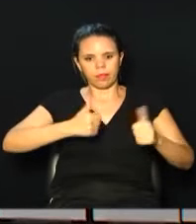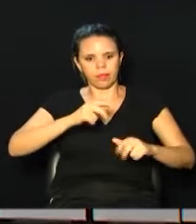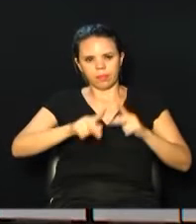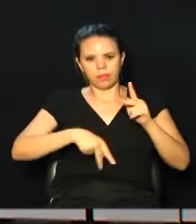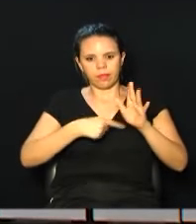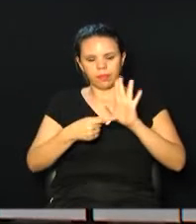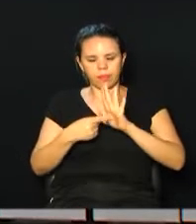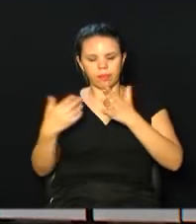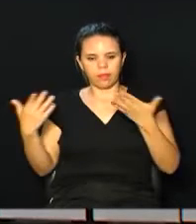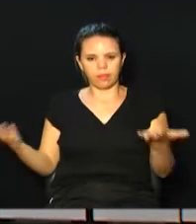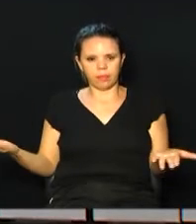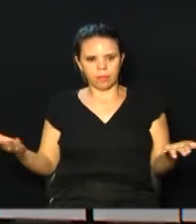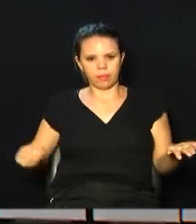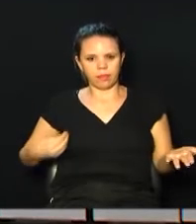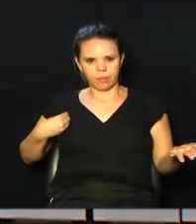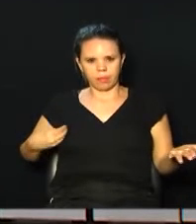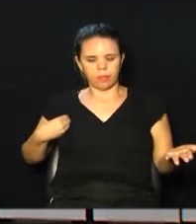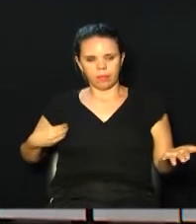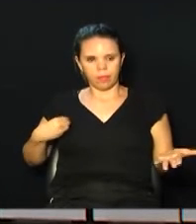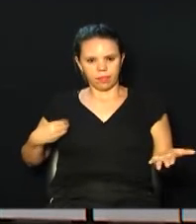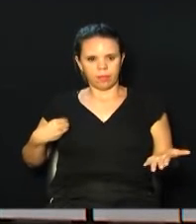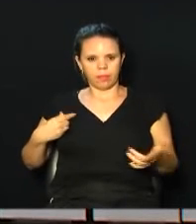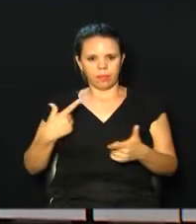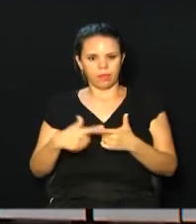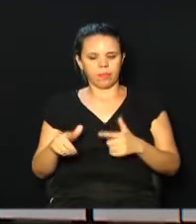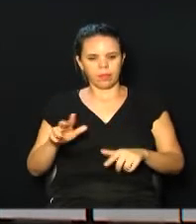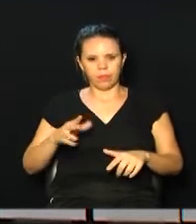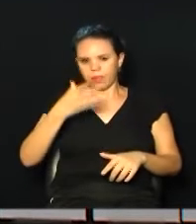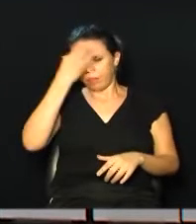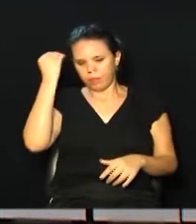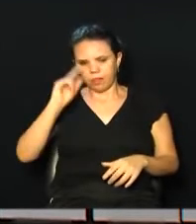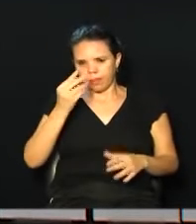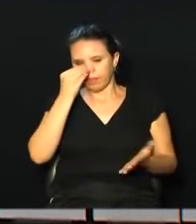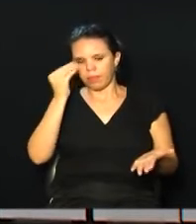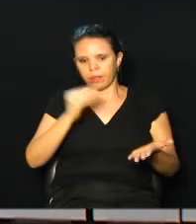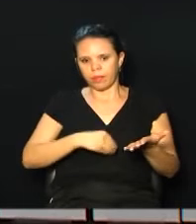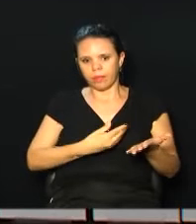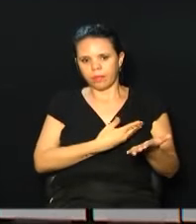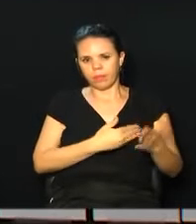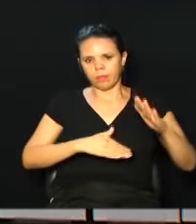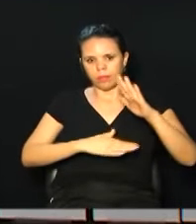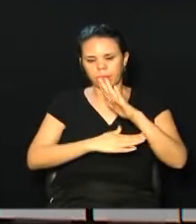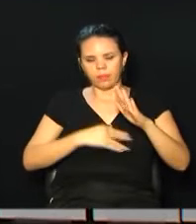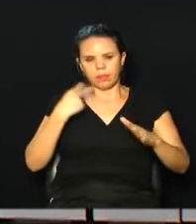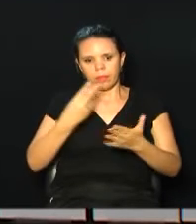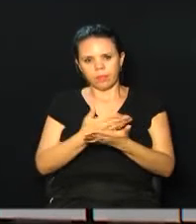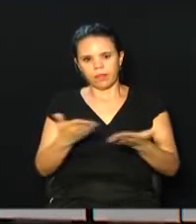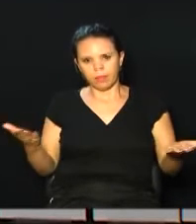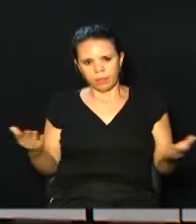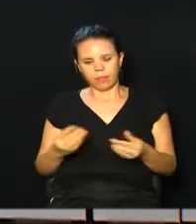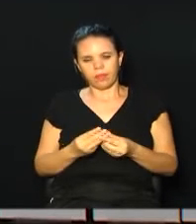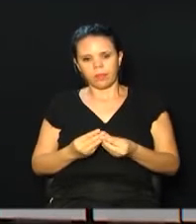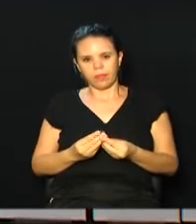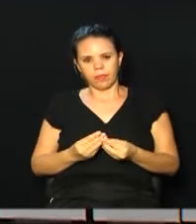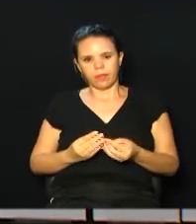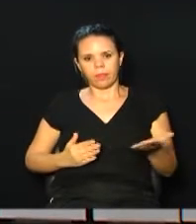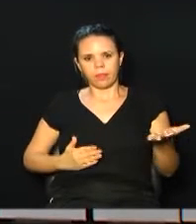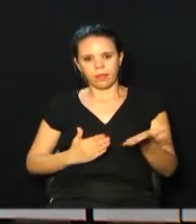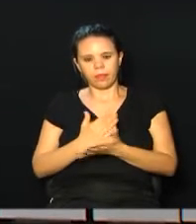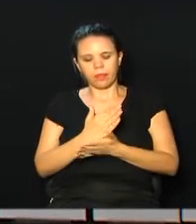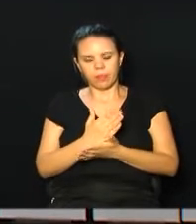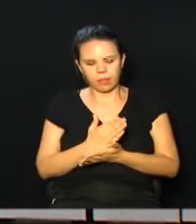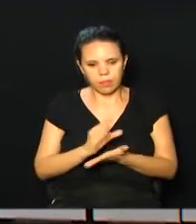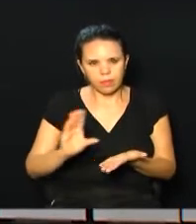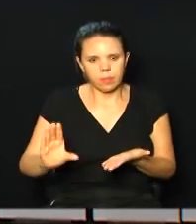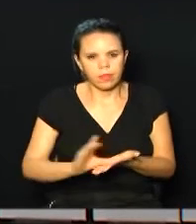olha, vocês estão aqui, estão passando por isso, mas não está esquecido. A Câmara Municipal, os vereadores aprovaram